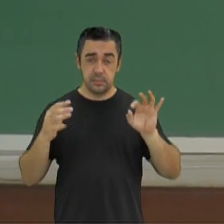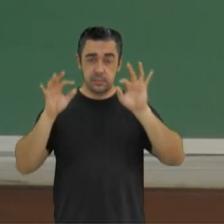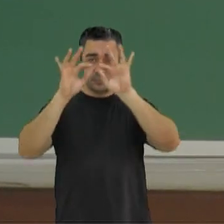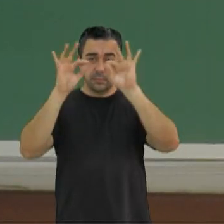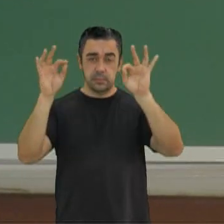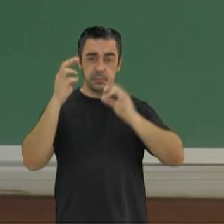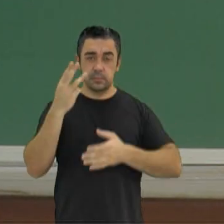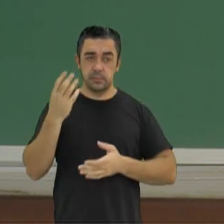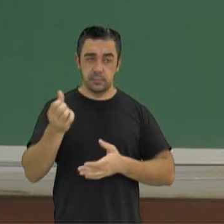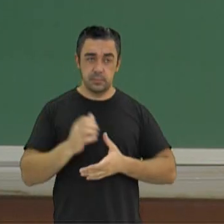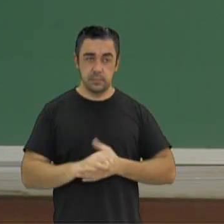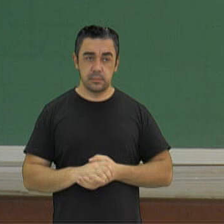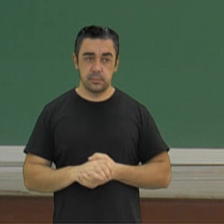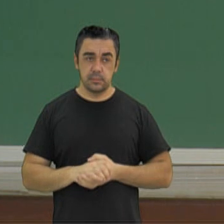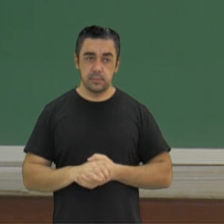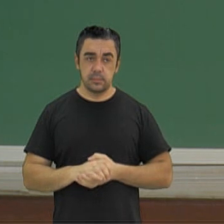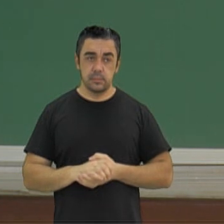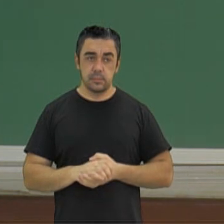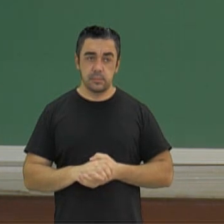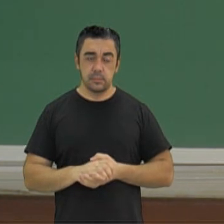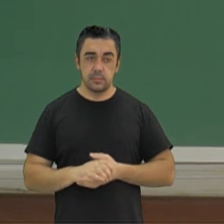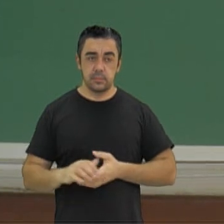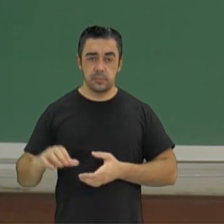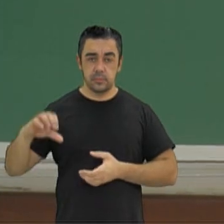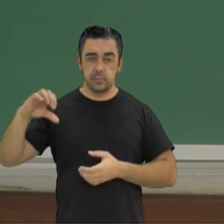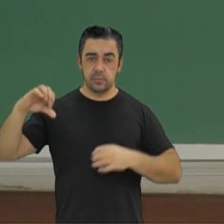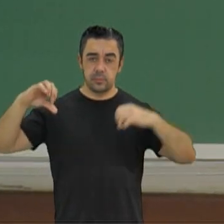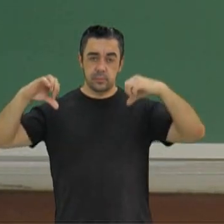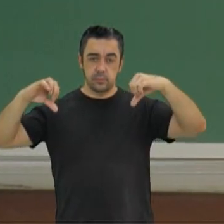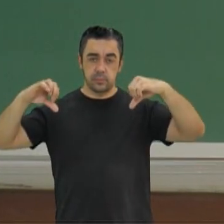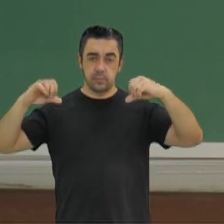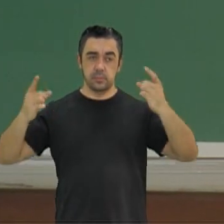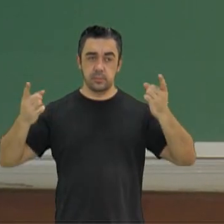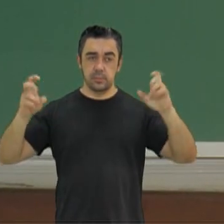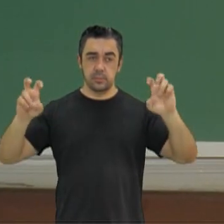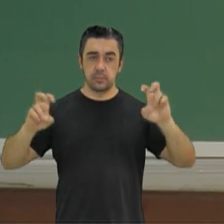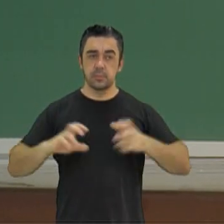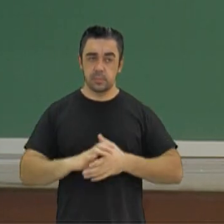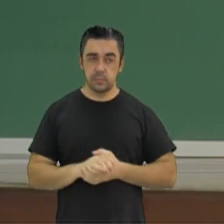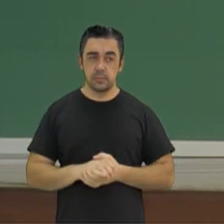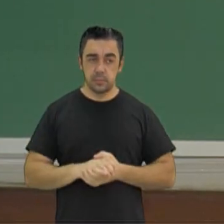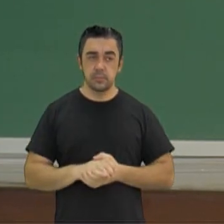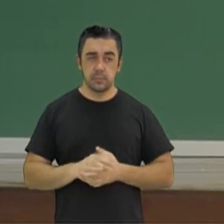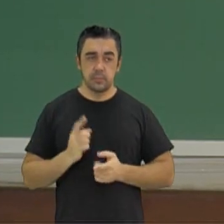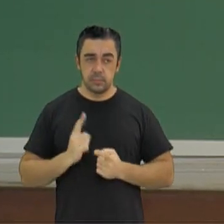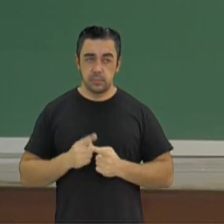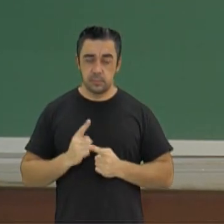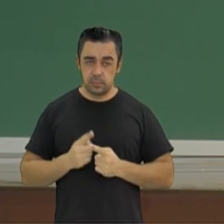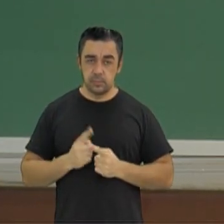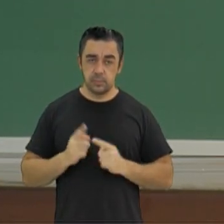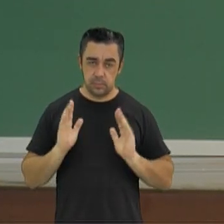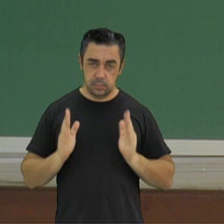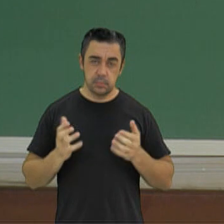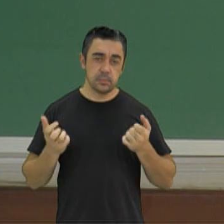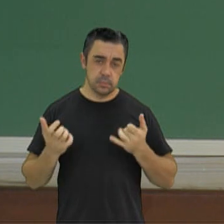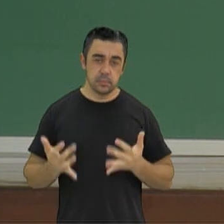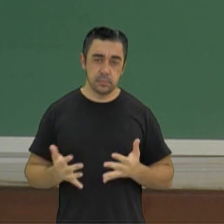36, eu tenho aqui triângulos formados de 9 por 15, porque já foi dado este